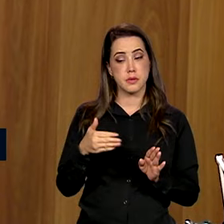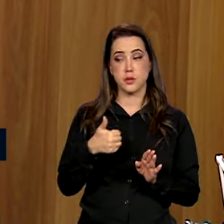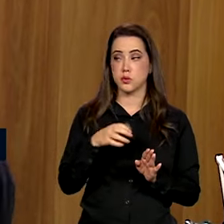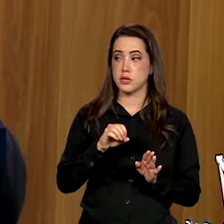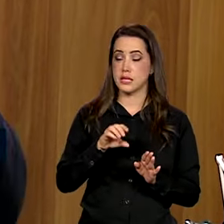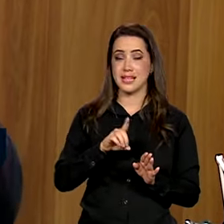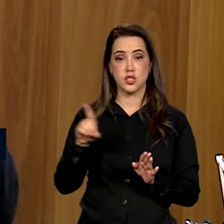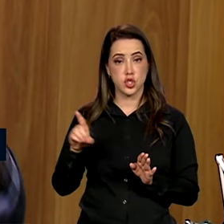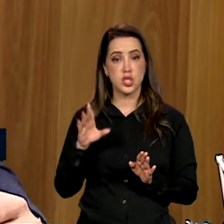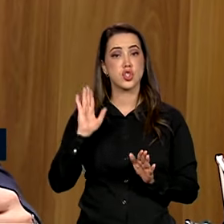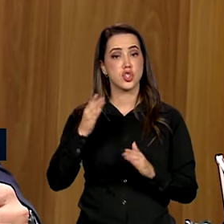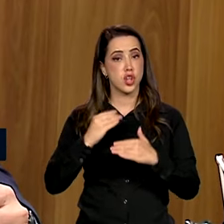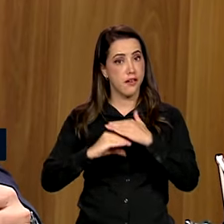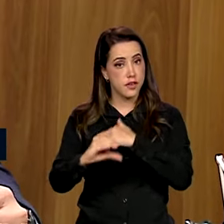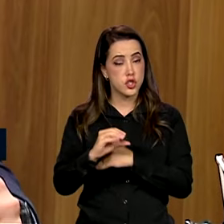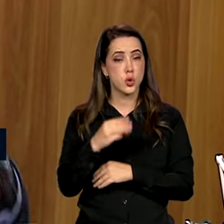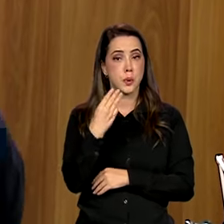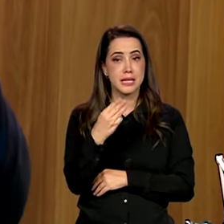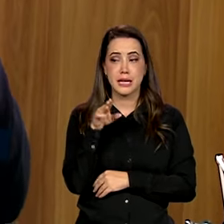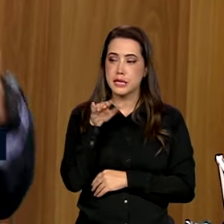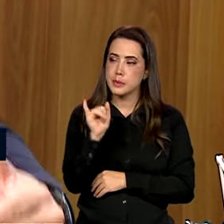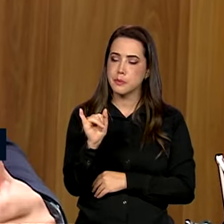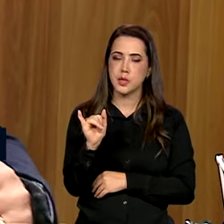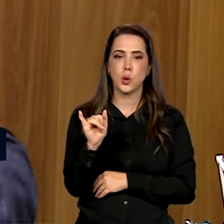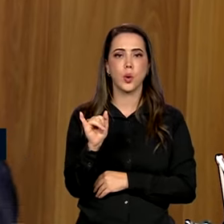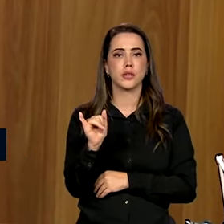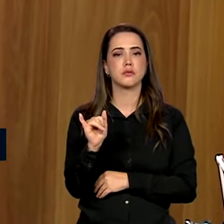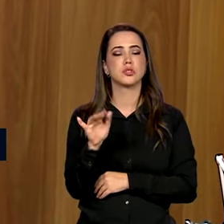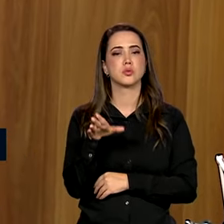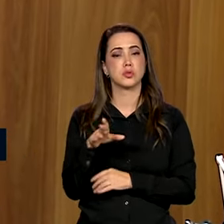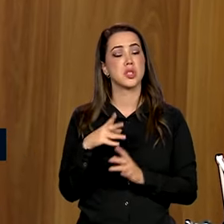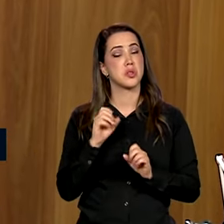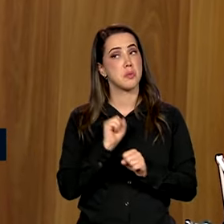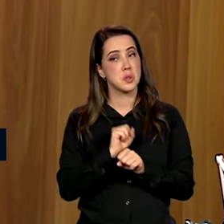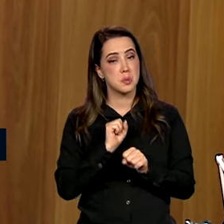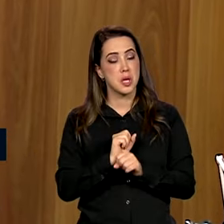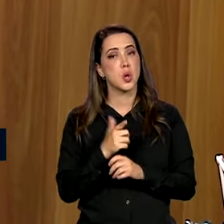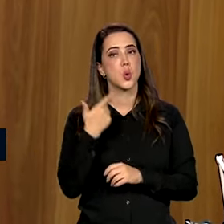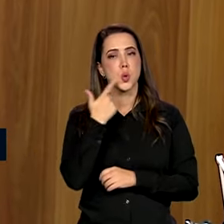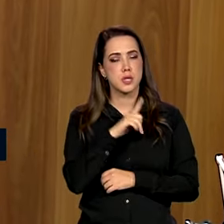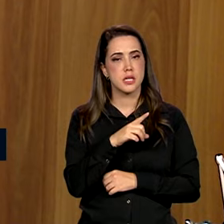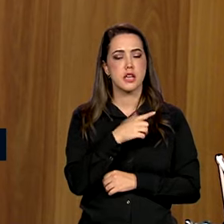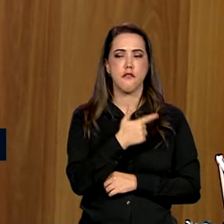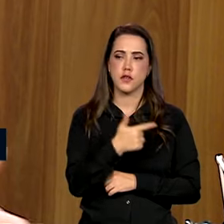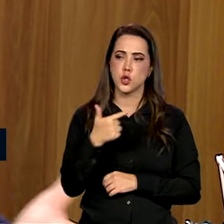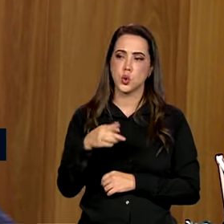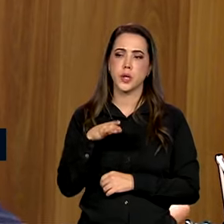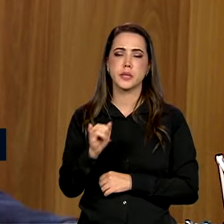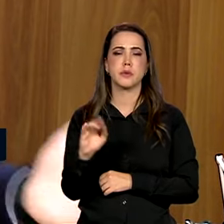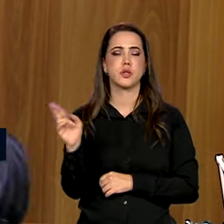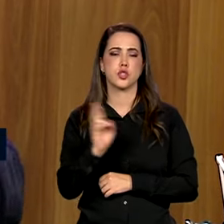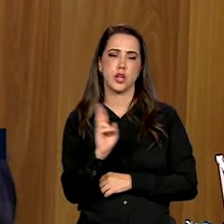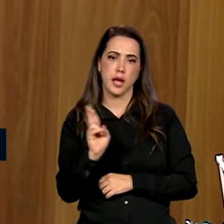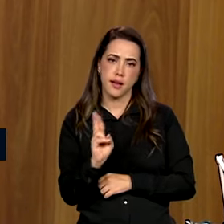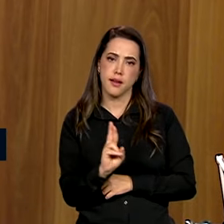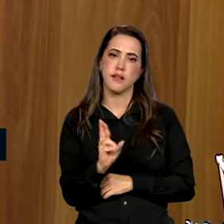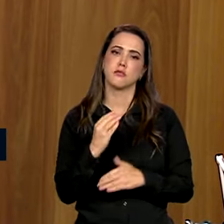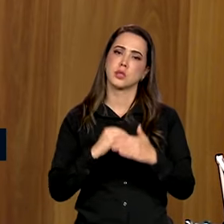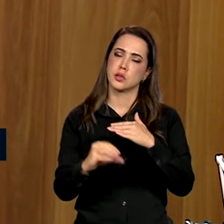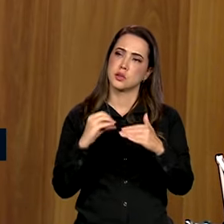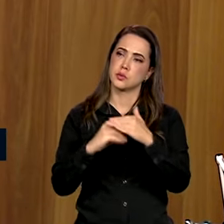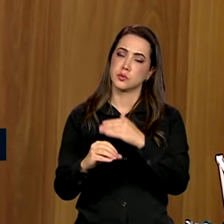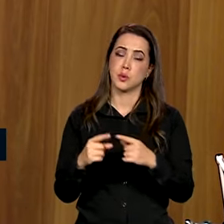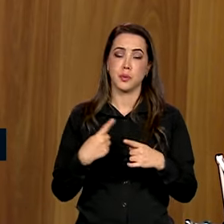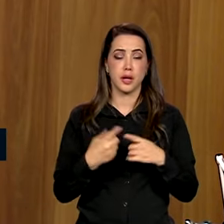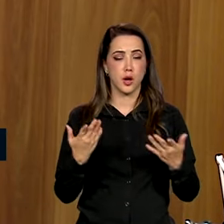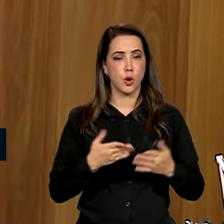trezentos e estamos acelerando o passo para investir 22 bilhões com a chegada do presidente Lula nós recuperamos a capacidade